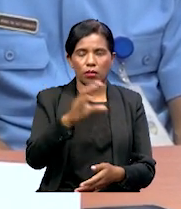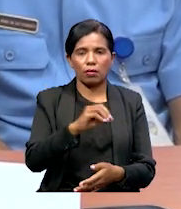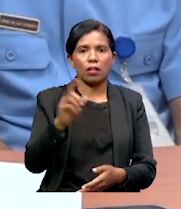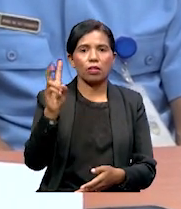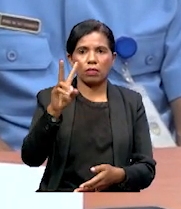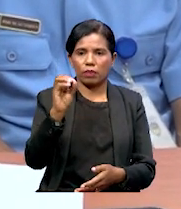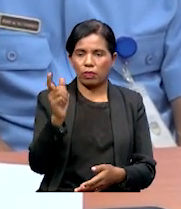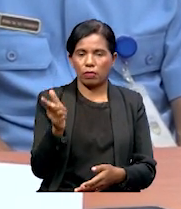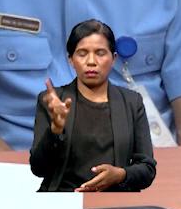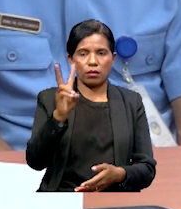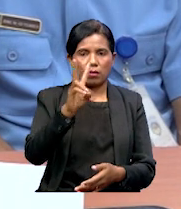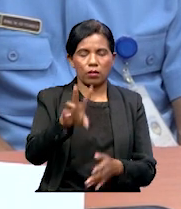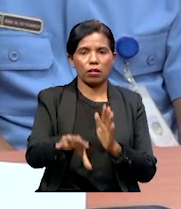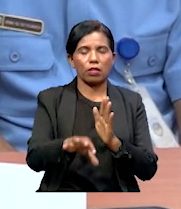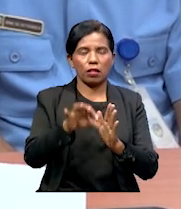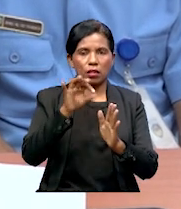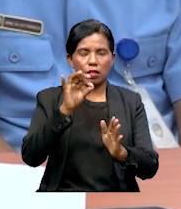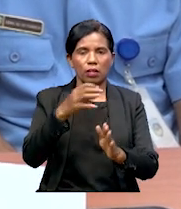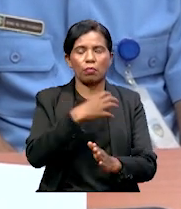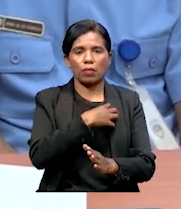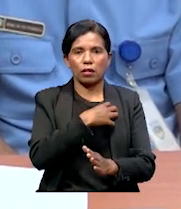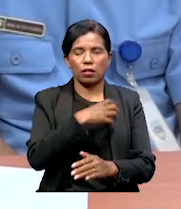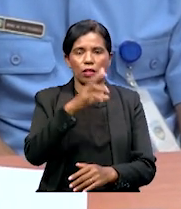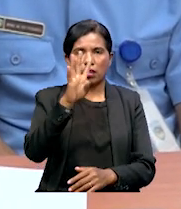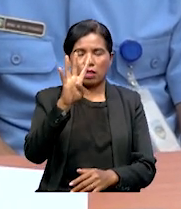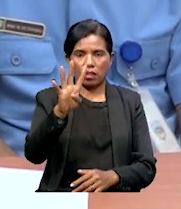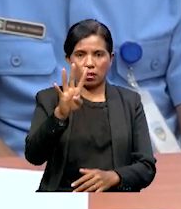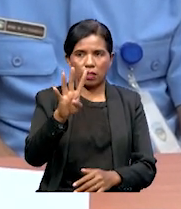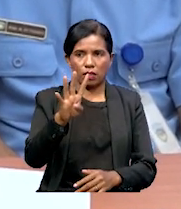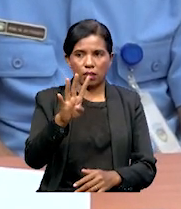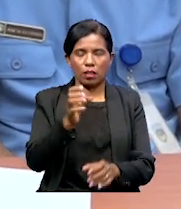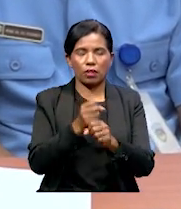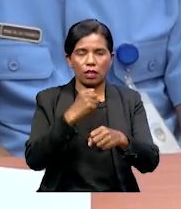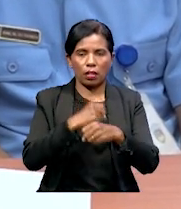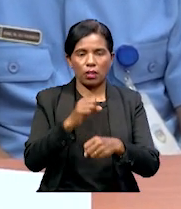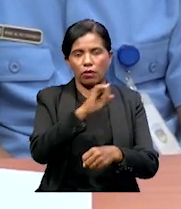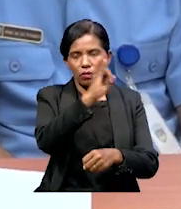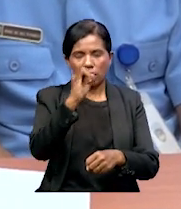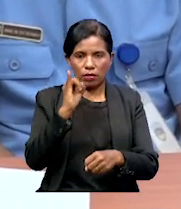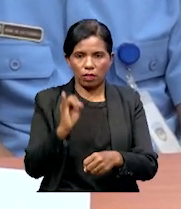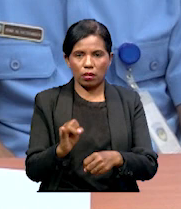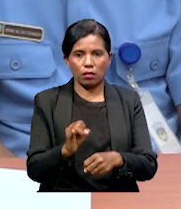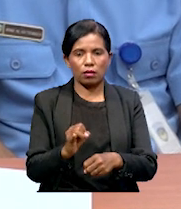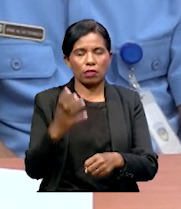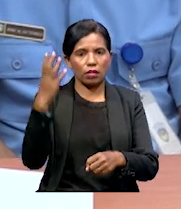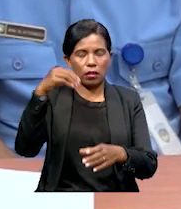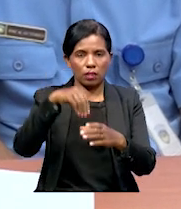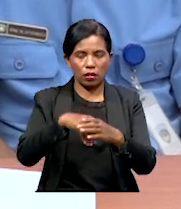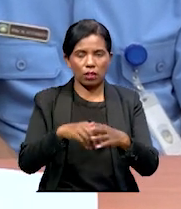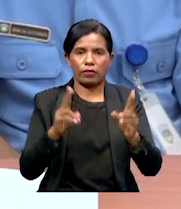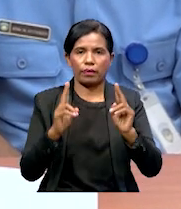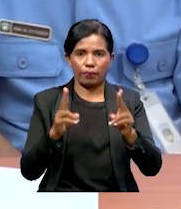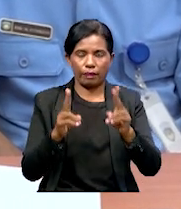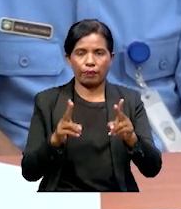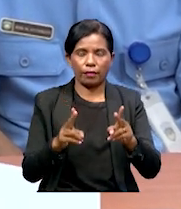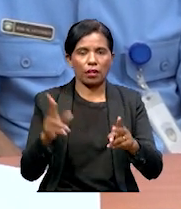365/CG/PNTL/Romavi 9/2022, nomea oficial PNTL Nainhat, ho di halo investigação internal urgente.